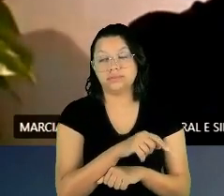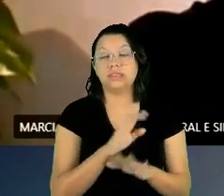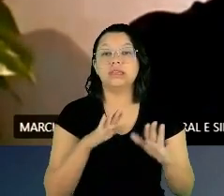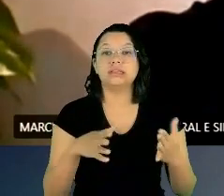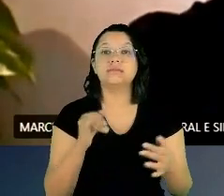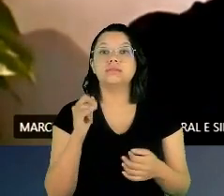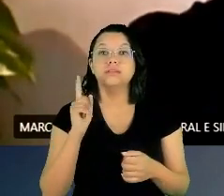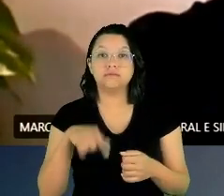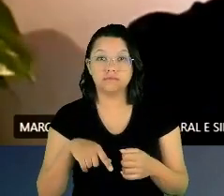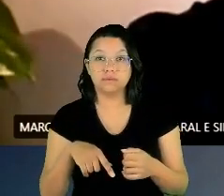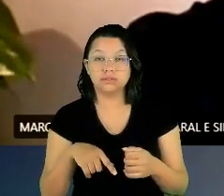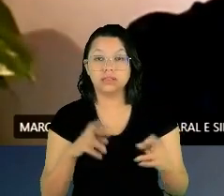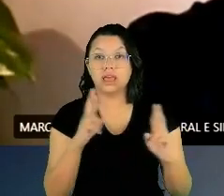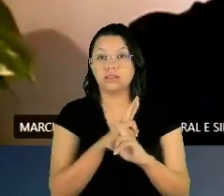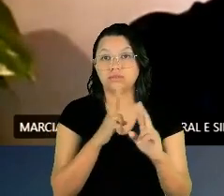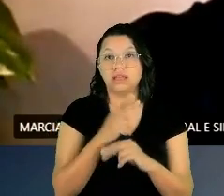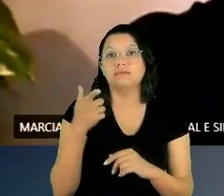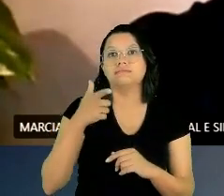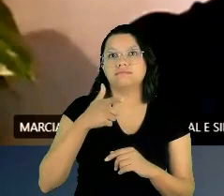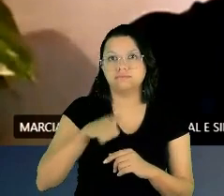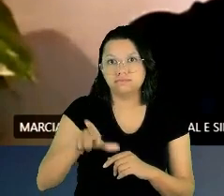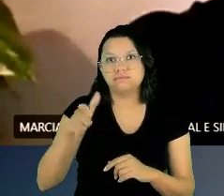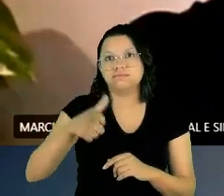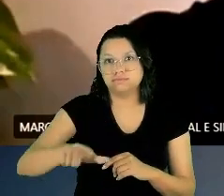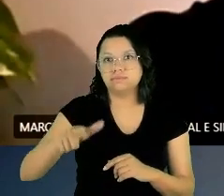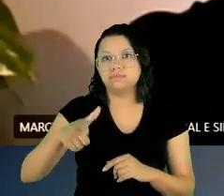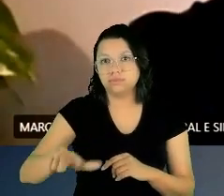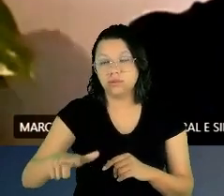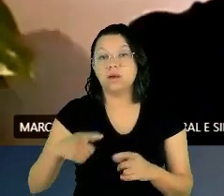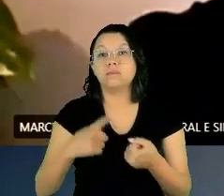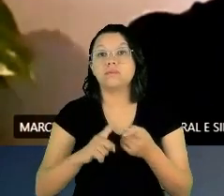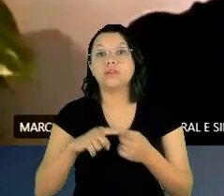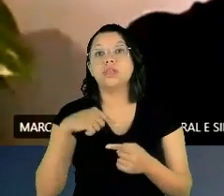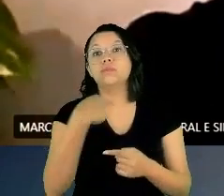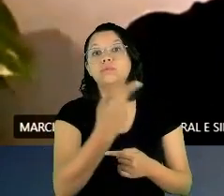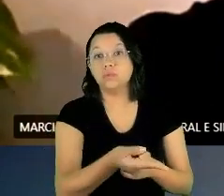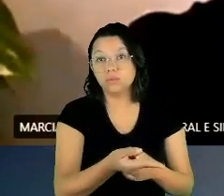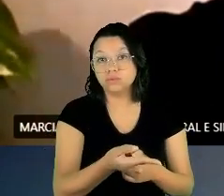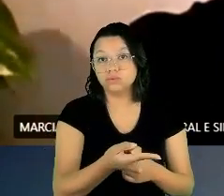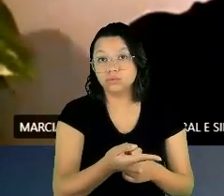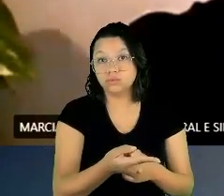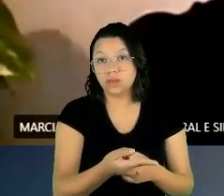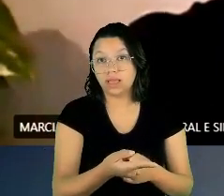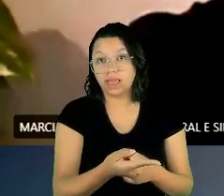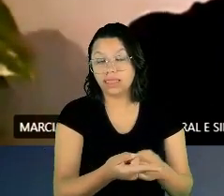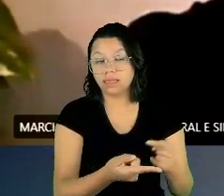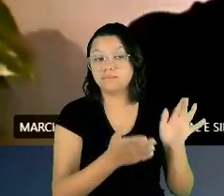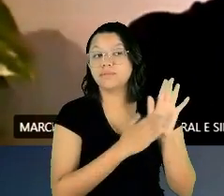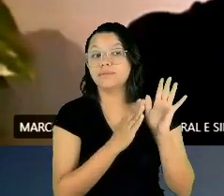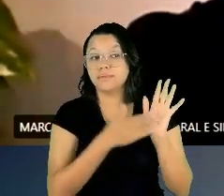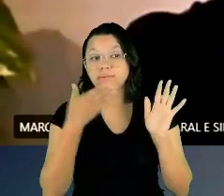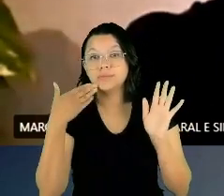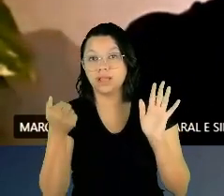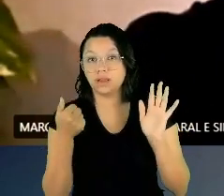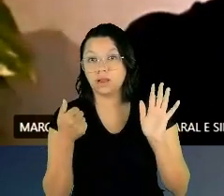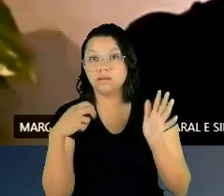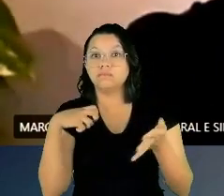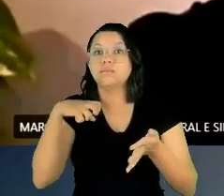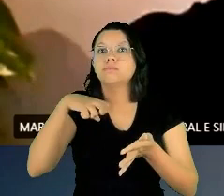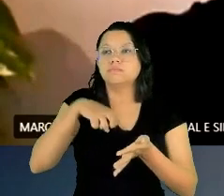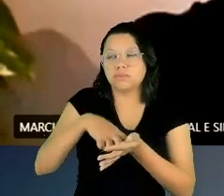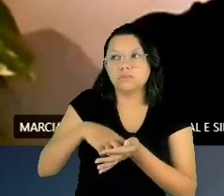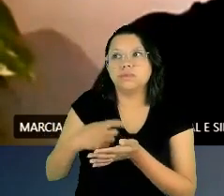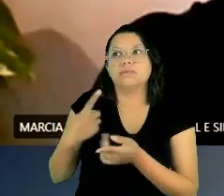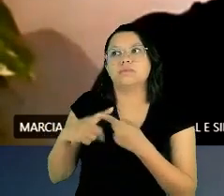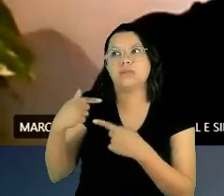fosse sucessivas interações, tudo bem, eu estou punindo ela para que na próxima rodada ela me faça uma oferta melhor, ou ela